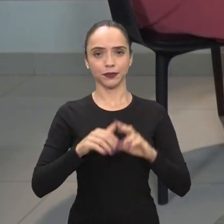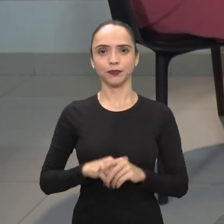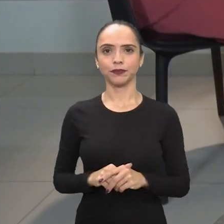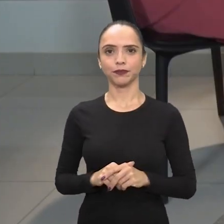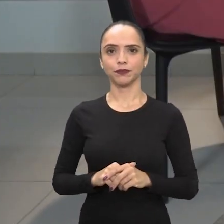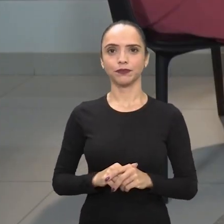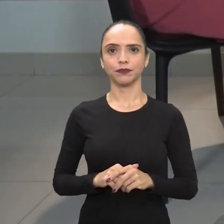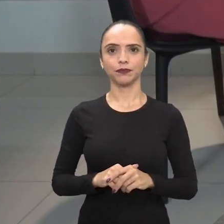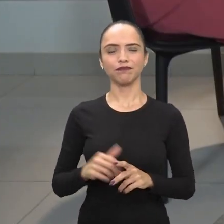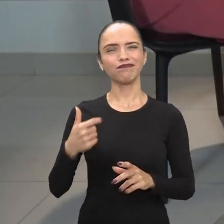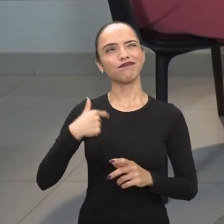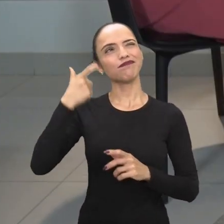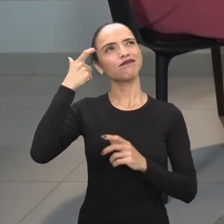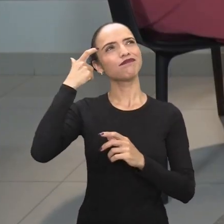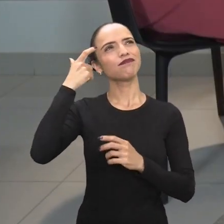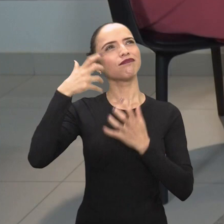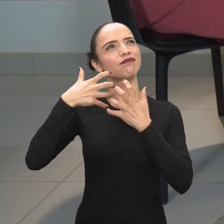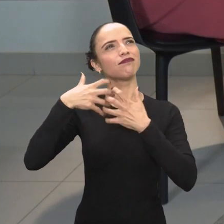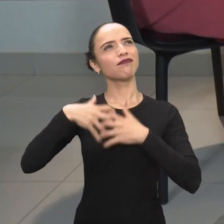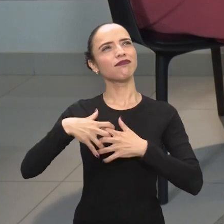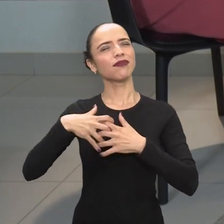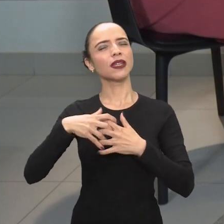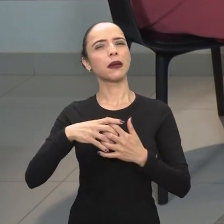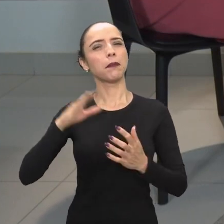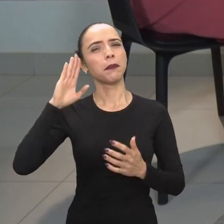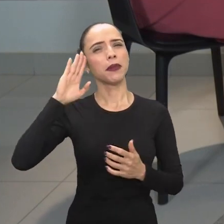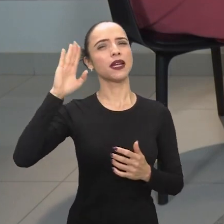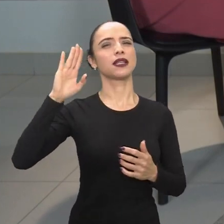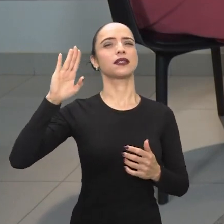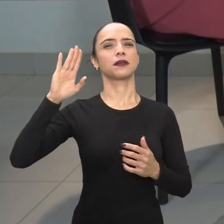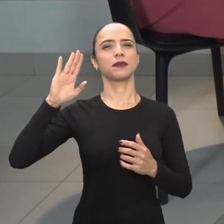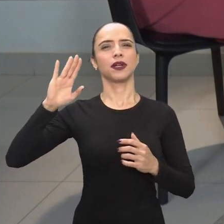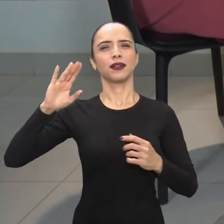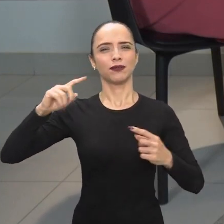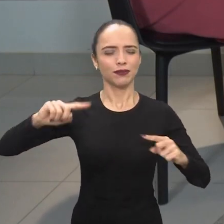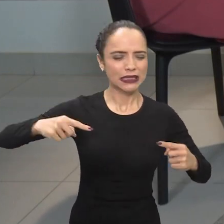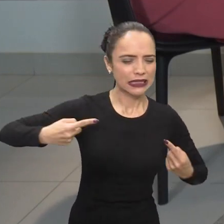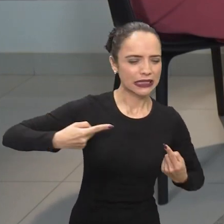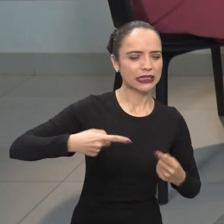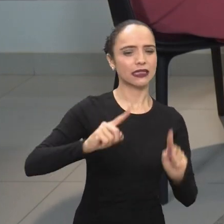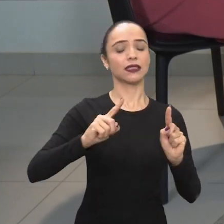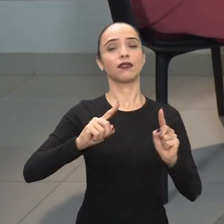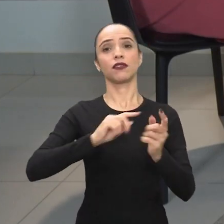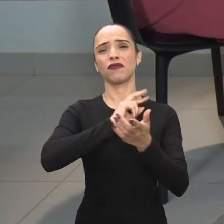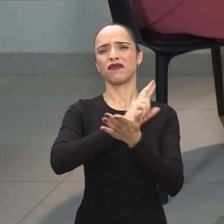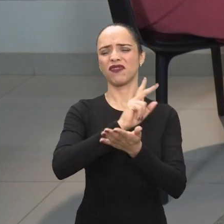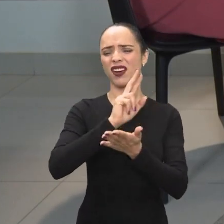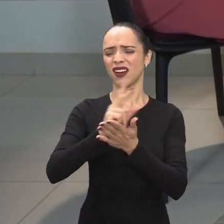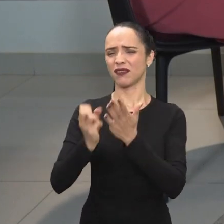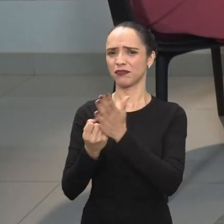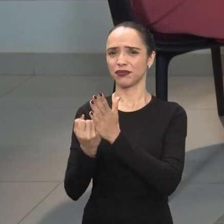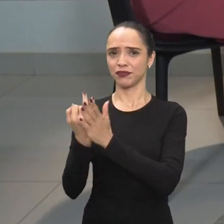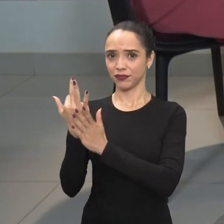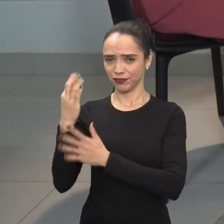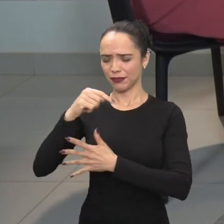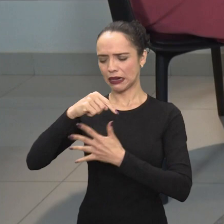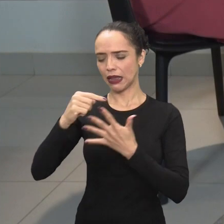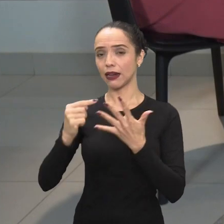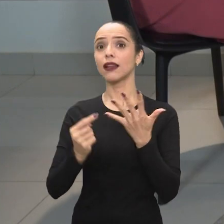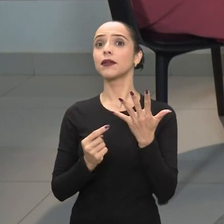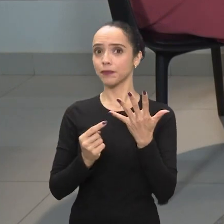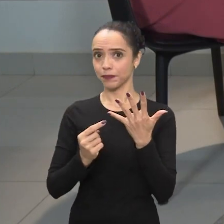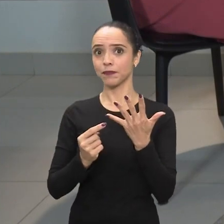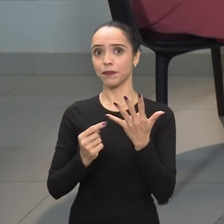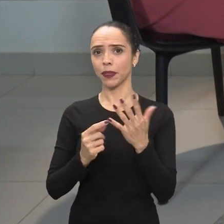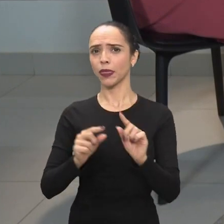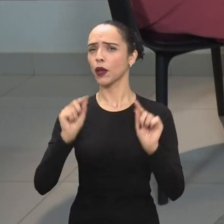desafio Vamos colocar assim os principais né Eu acho